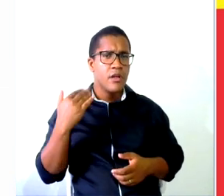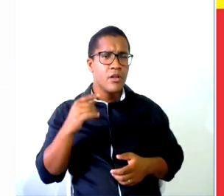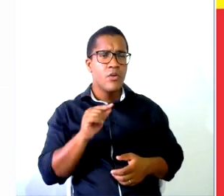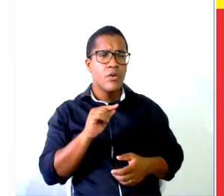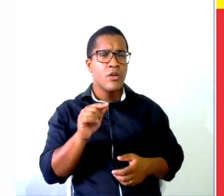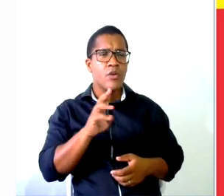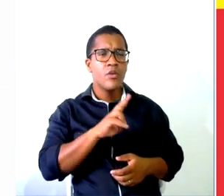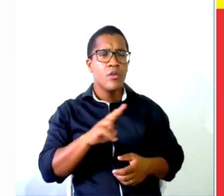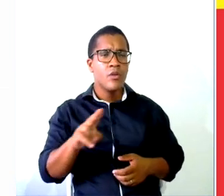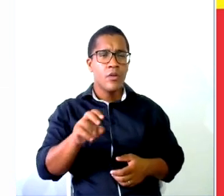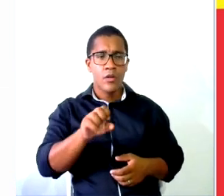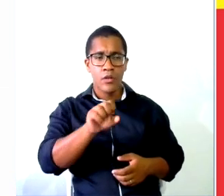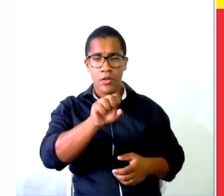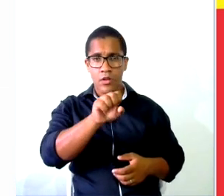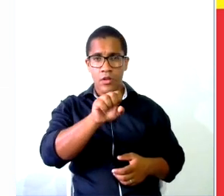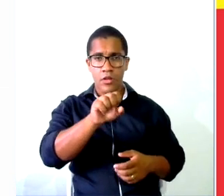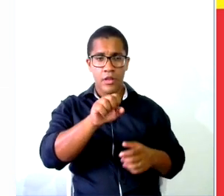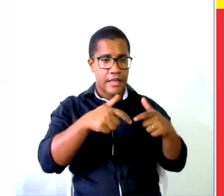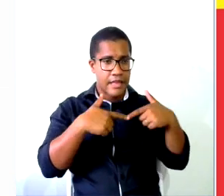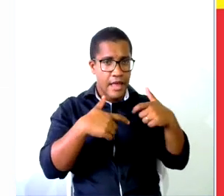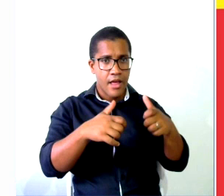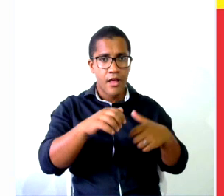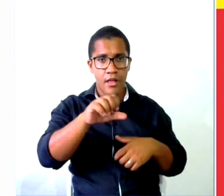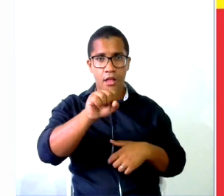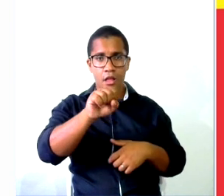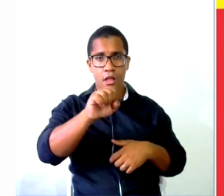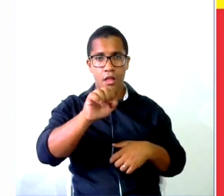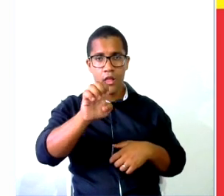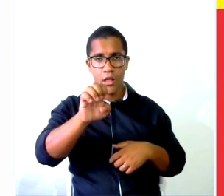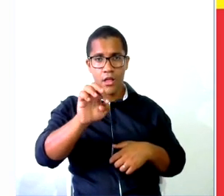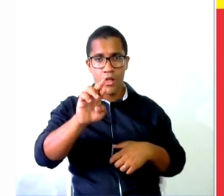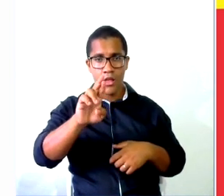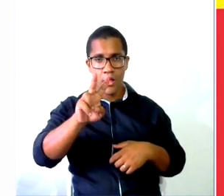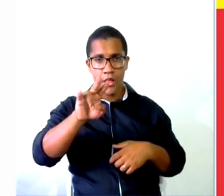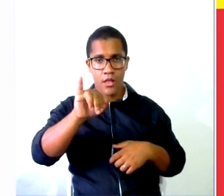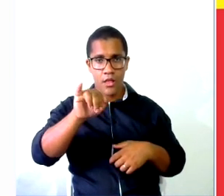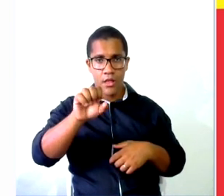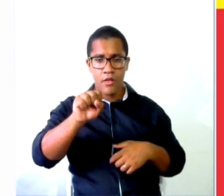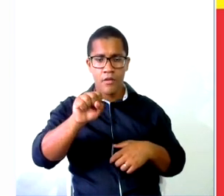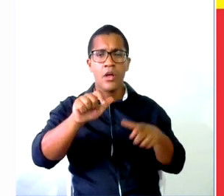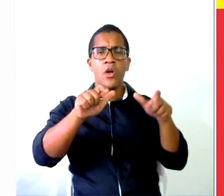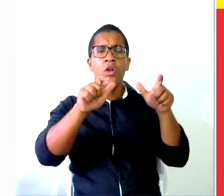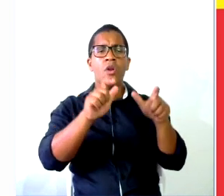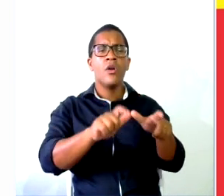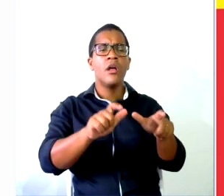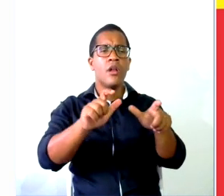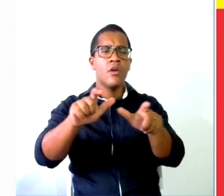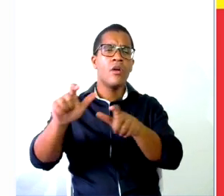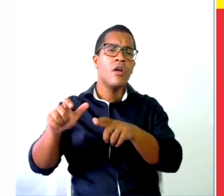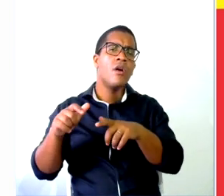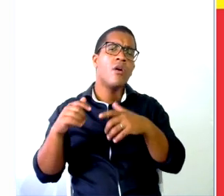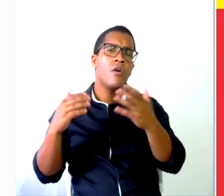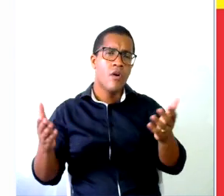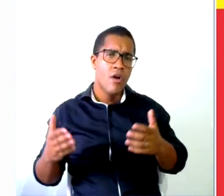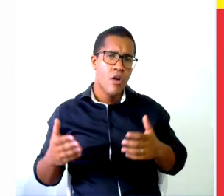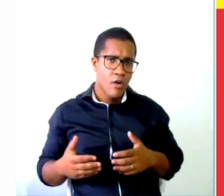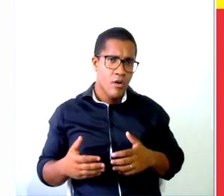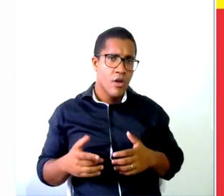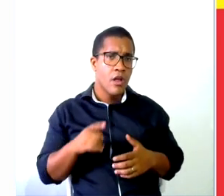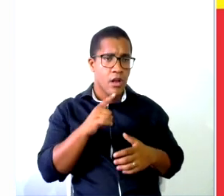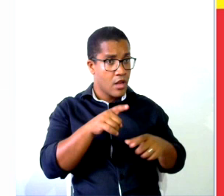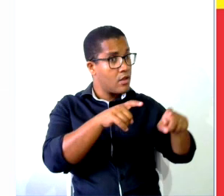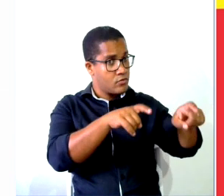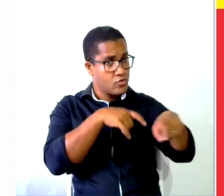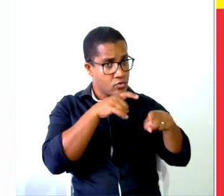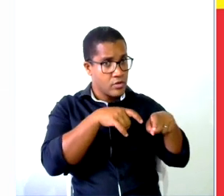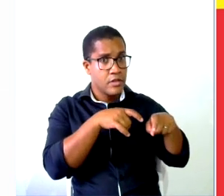de guerras civis, ou civis, e marcaram as regiões, as regiões de